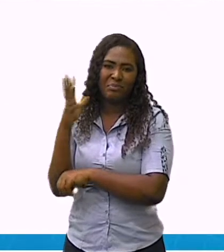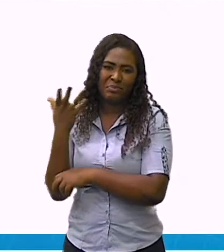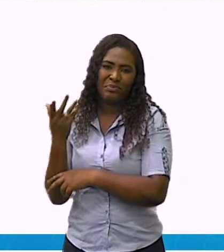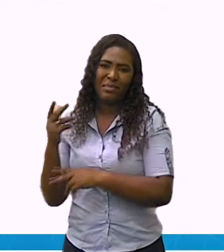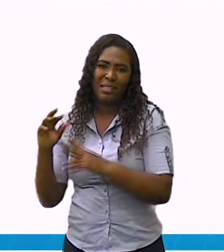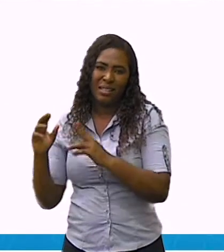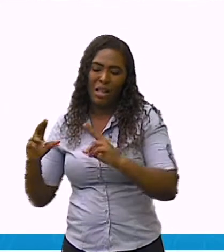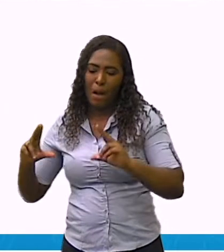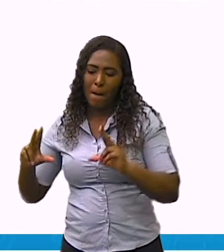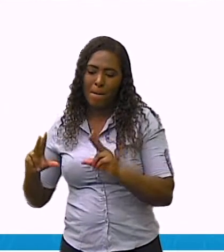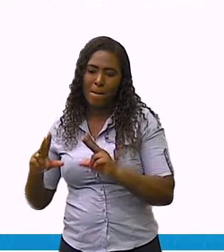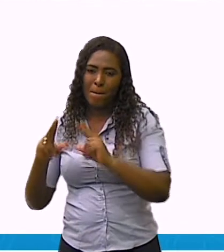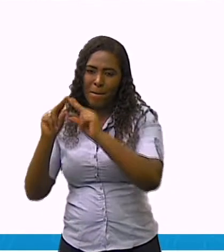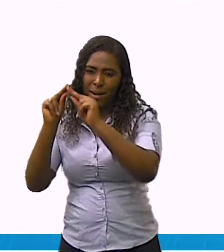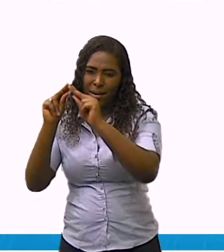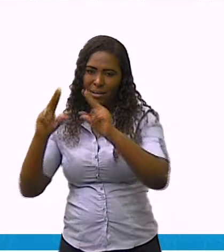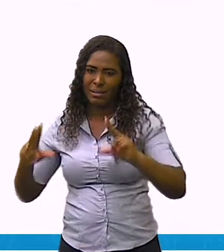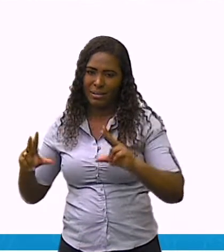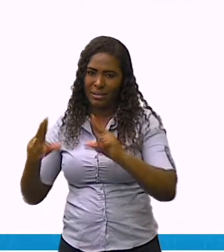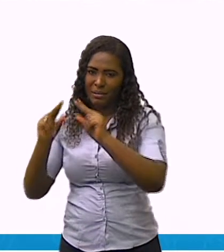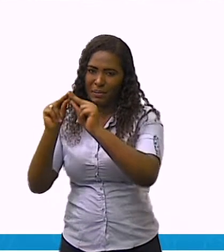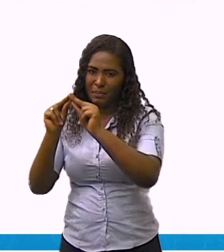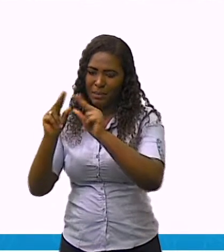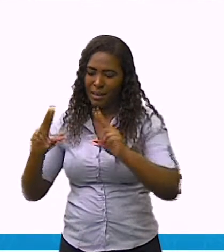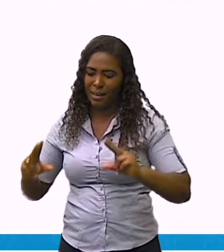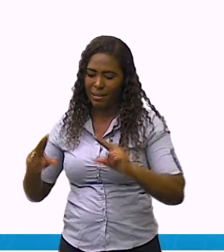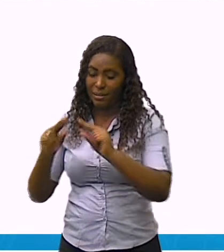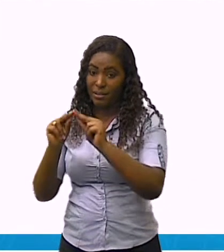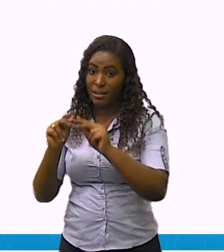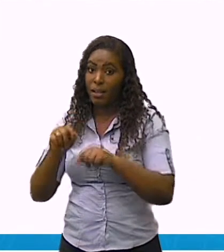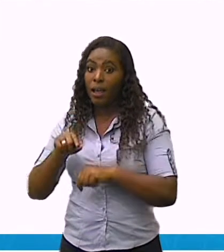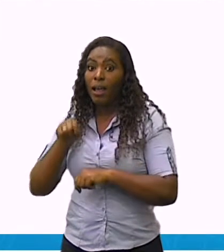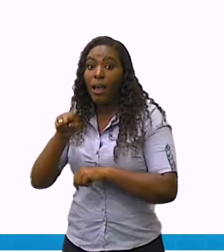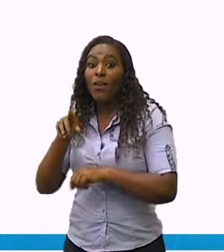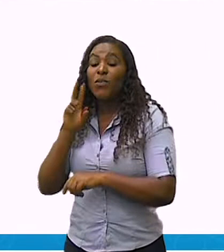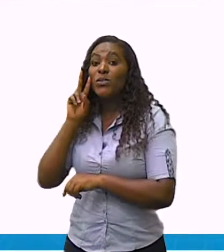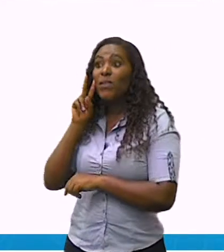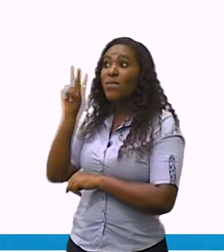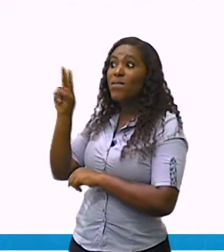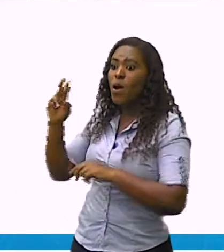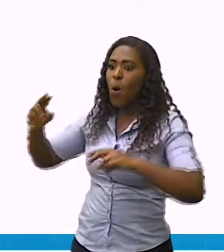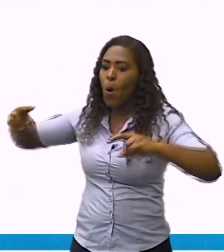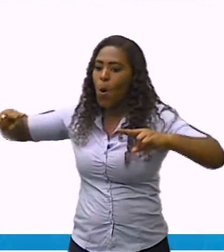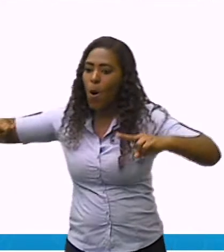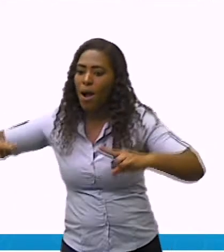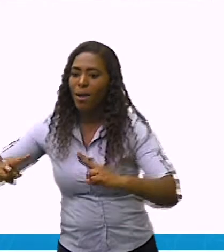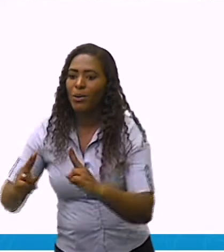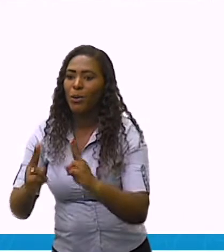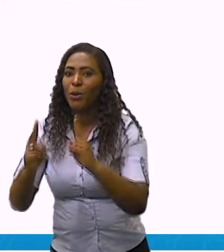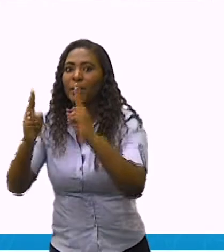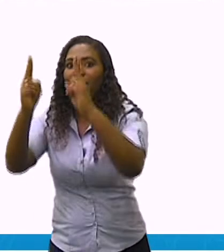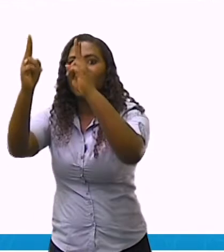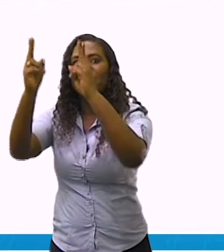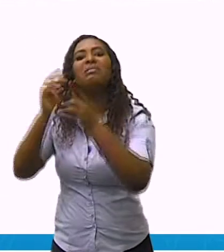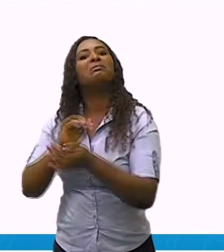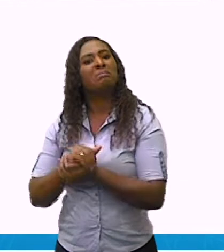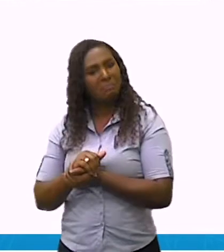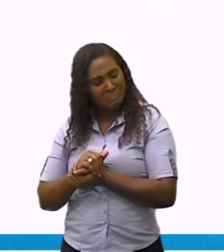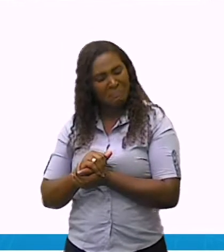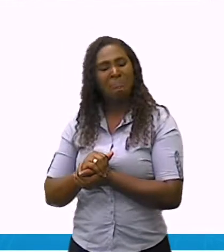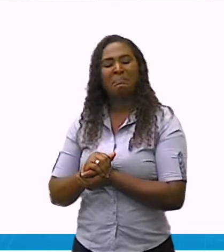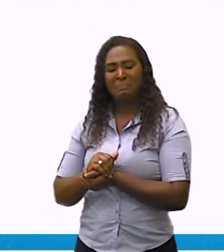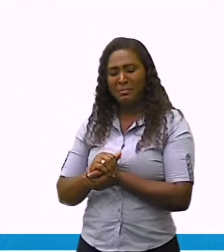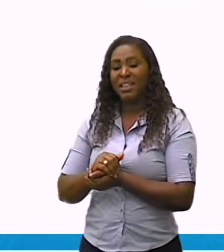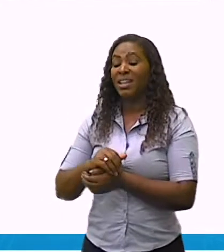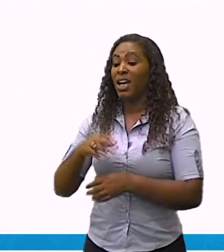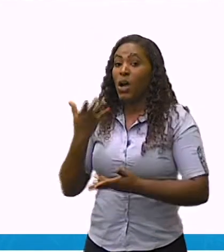possível avistar a Torre Eiffel, um dos maiores pontos turísticos do mundo. E